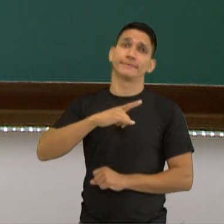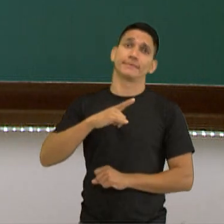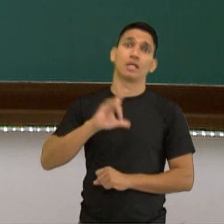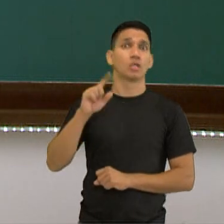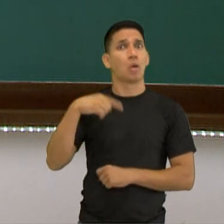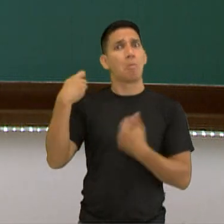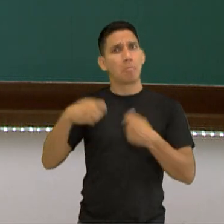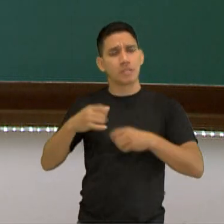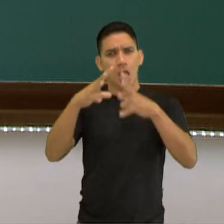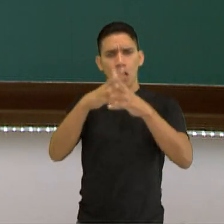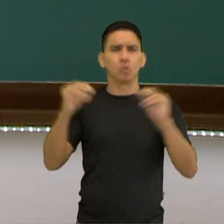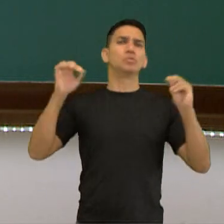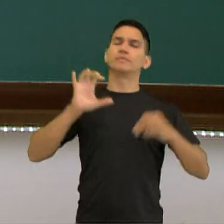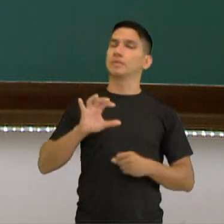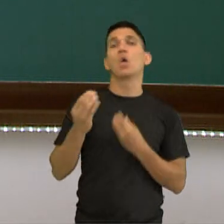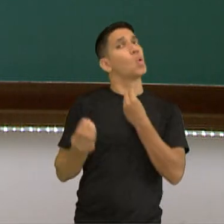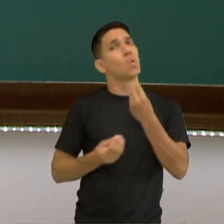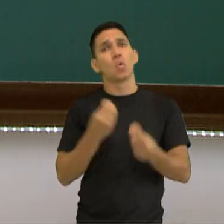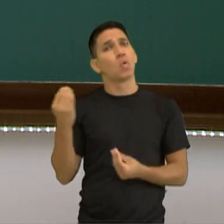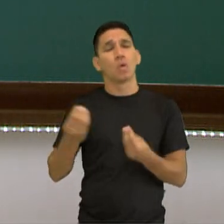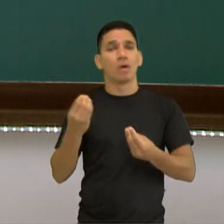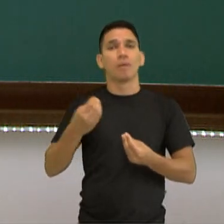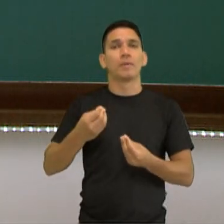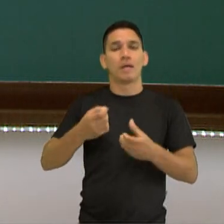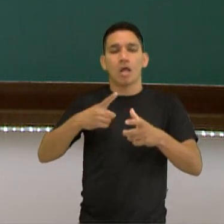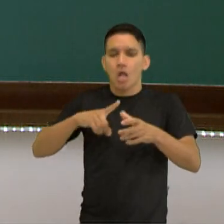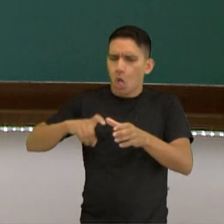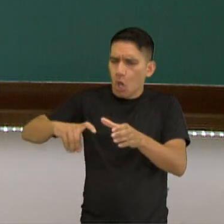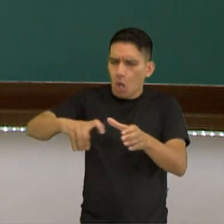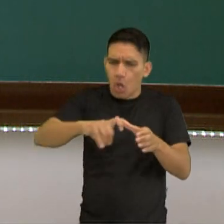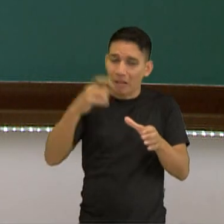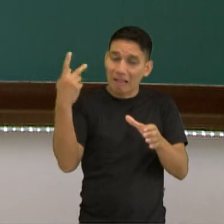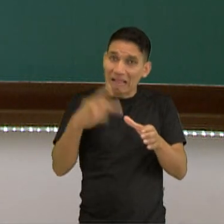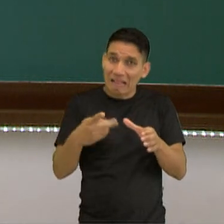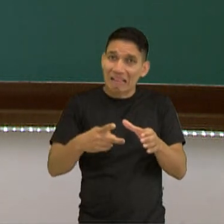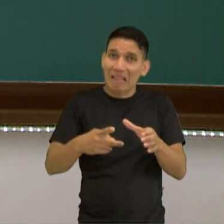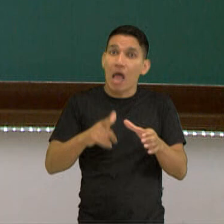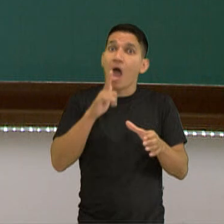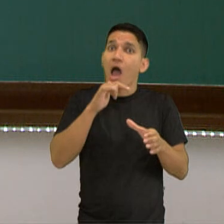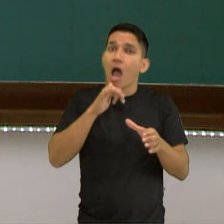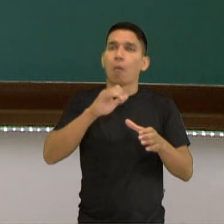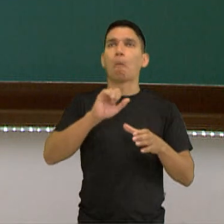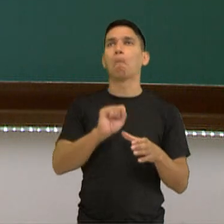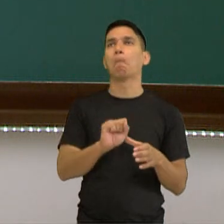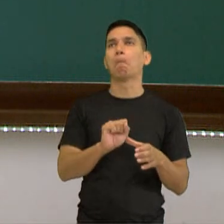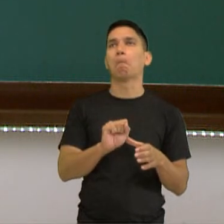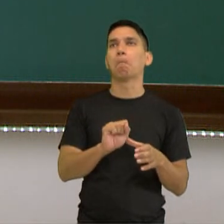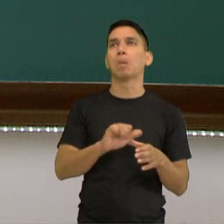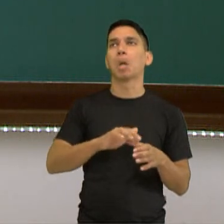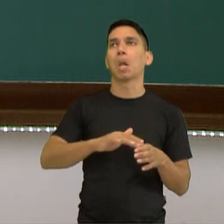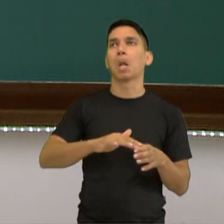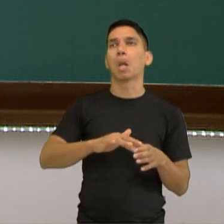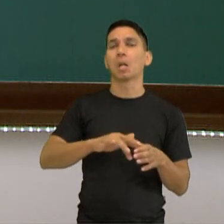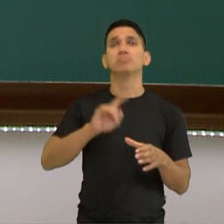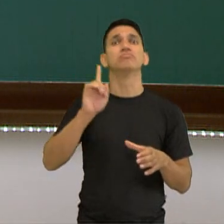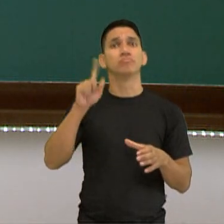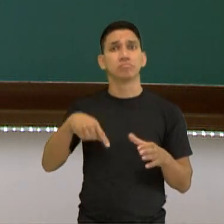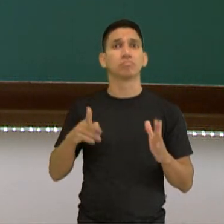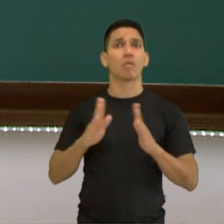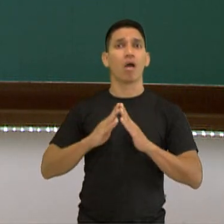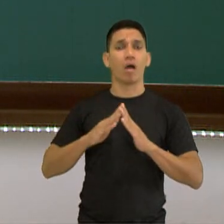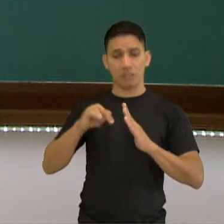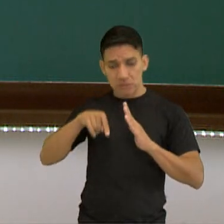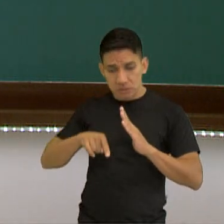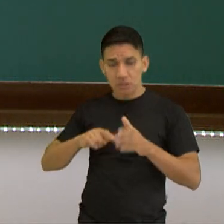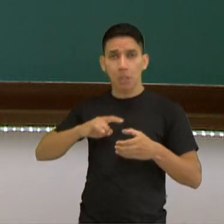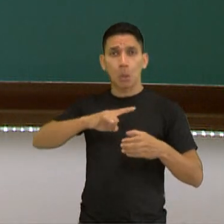reverter isso. Como? Eliminando os criadouros de água parada nos quintais, nos terrenos. Então a gente tem